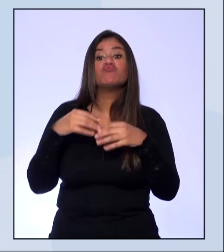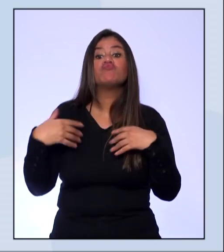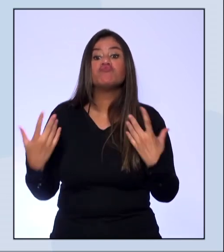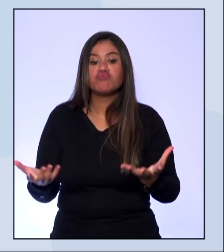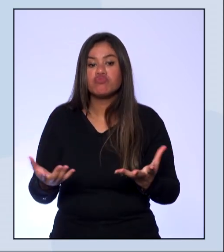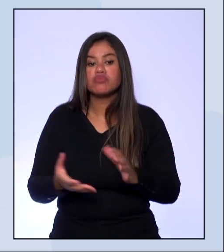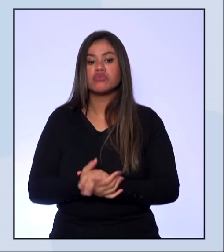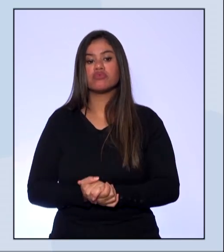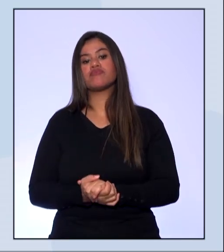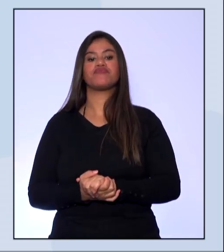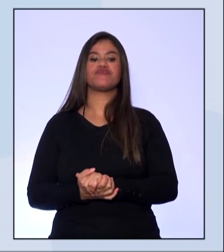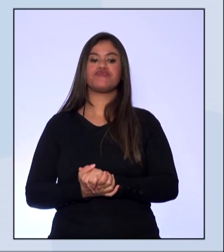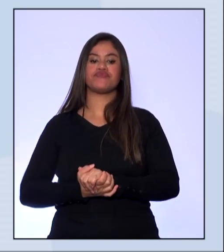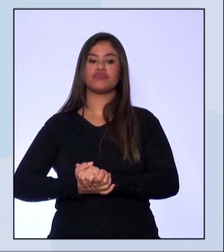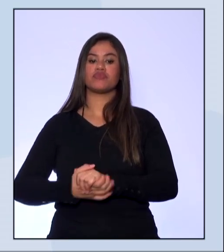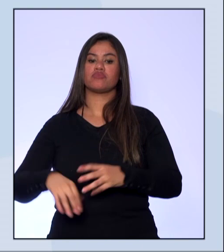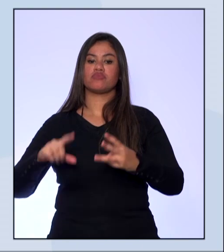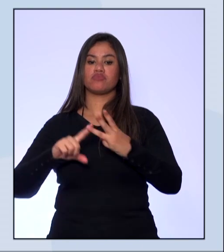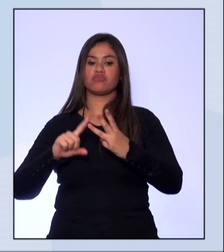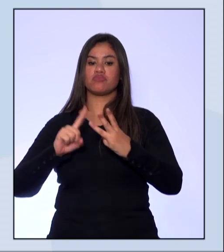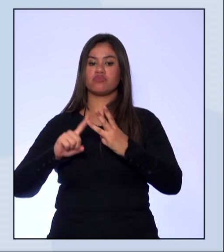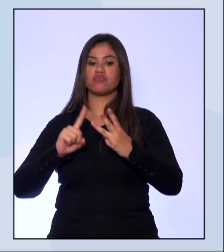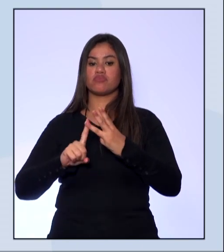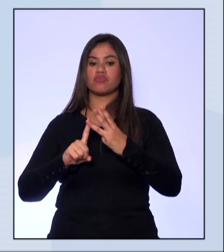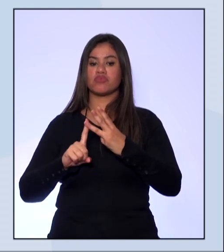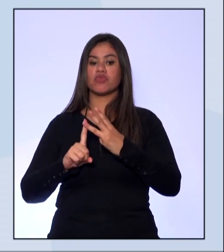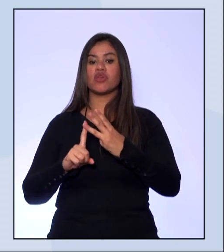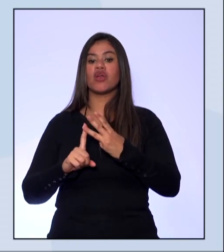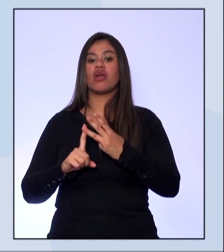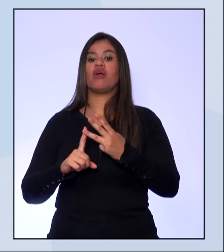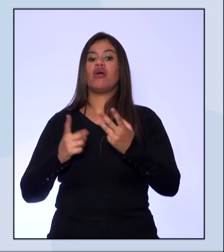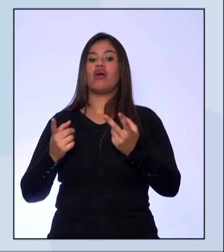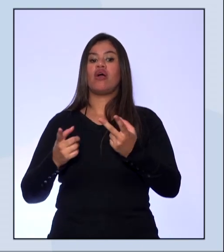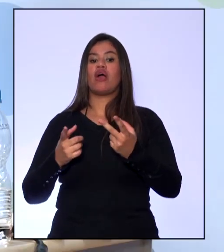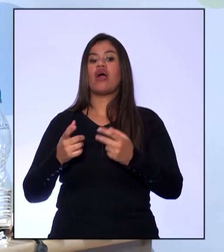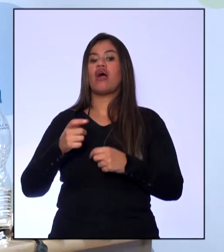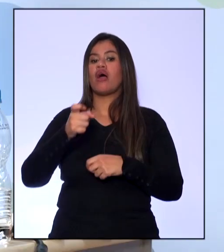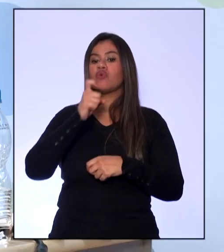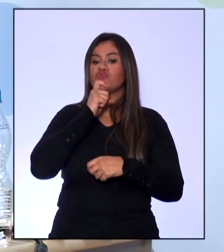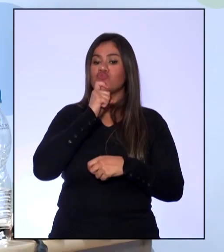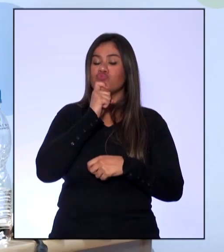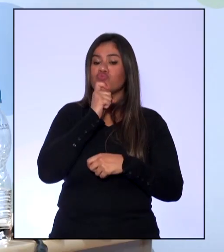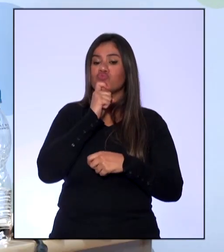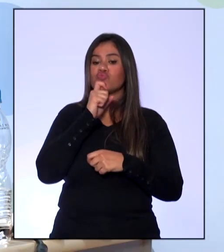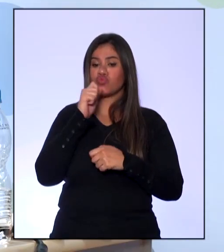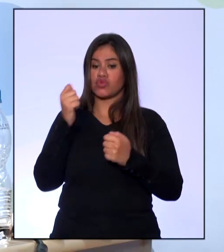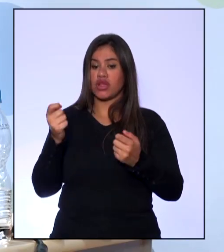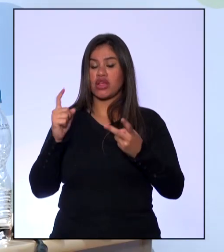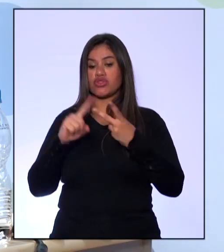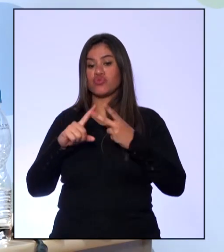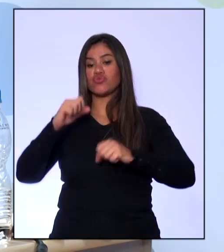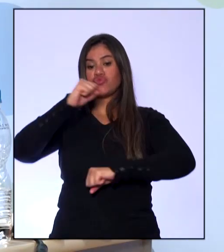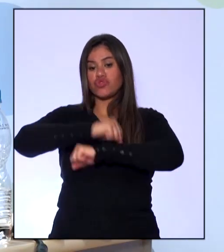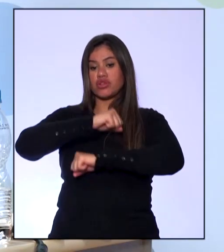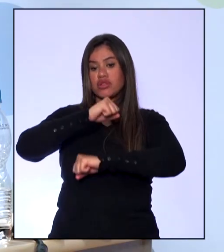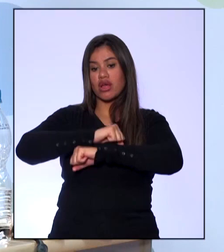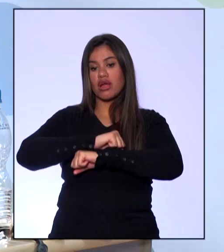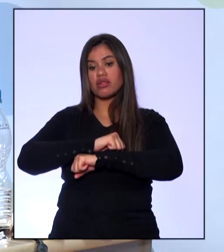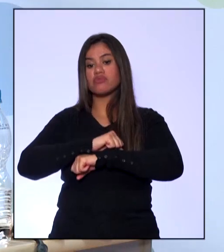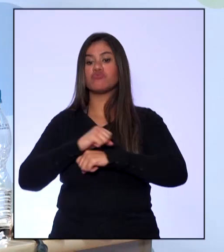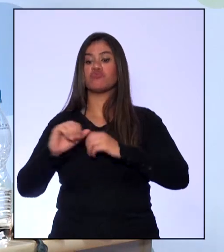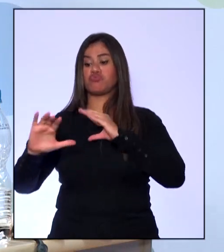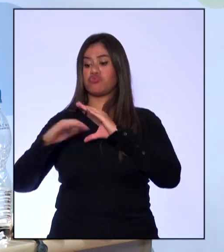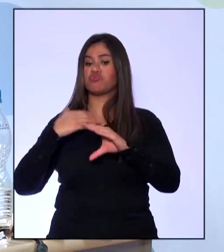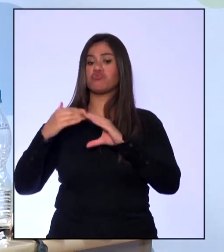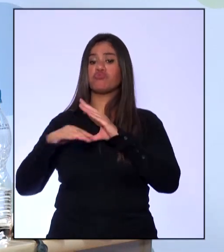ar-condicionado, janela e mensagem do celular? Gente, olha, eu tenho 3 perguntas aí, mas